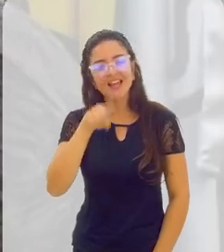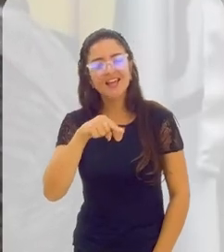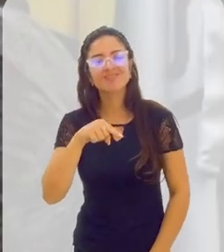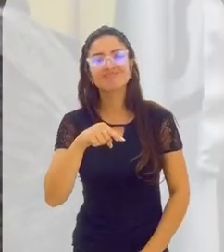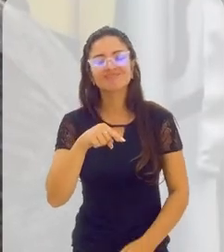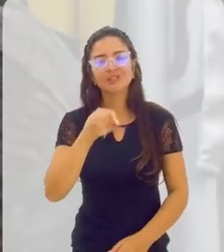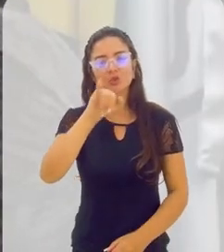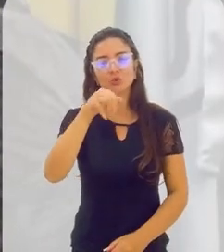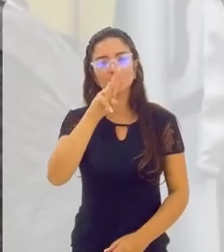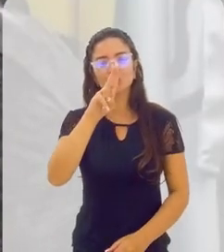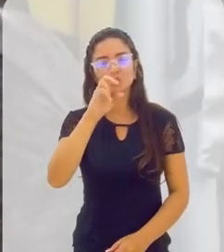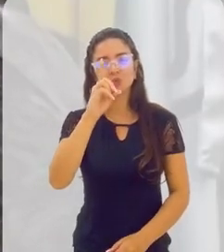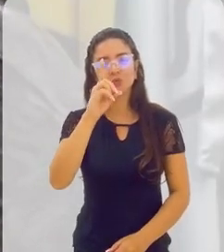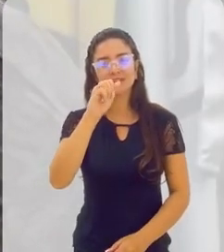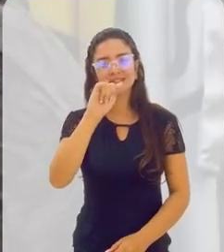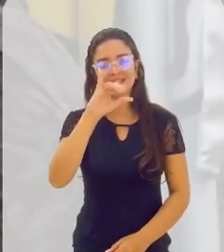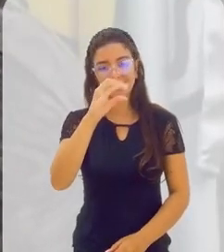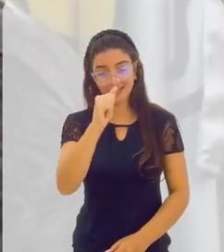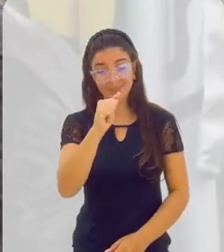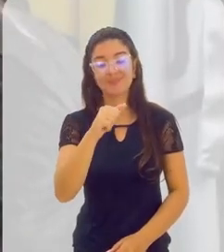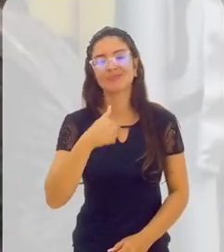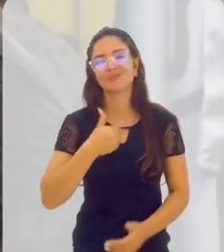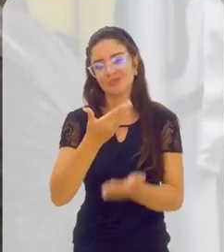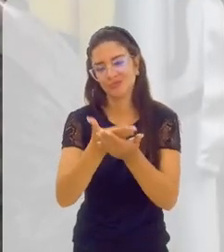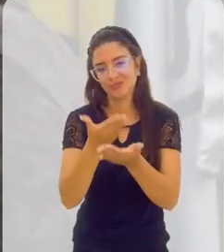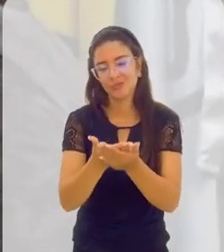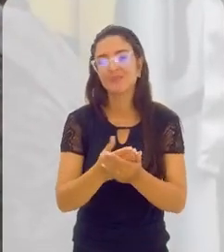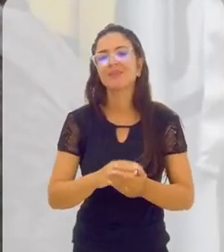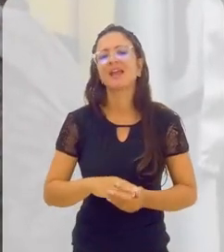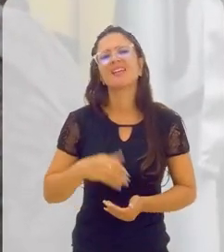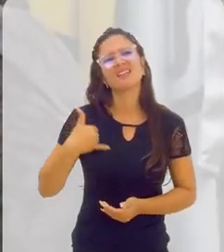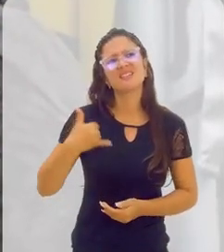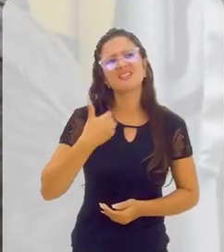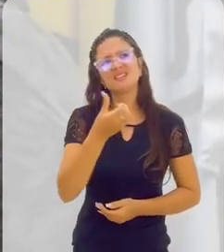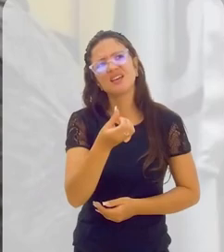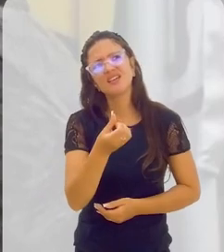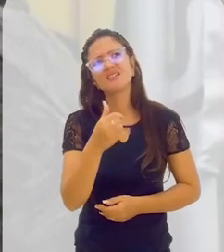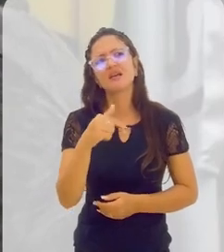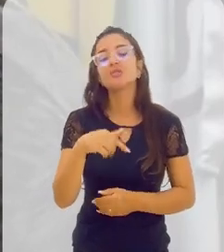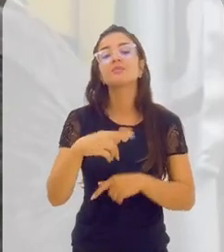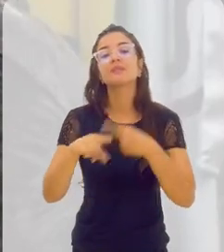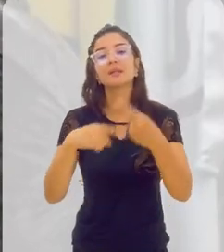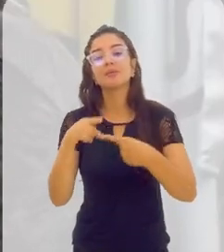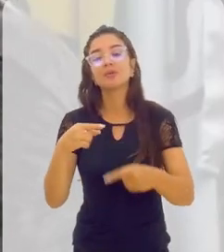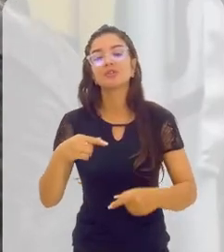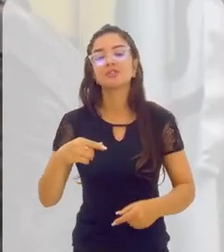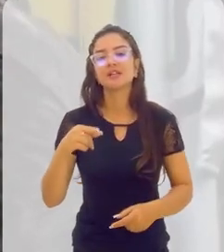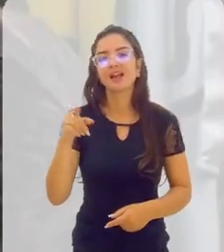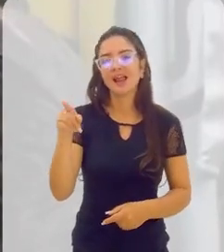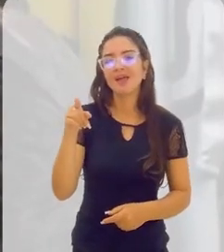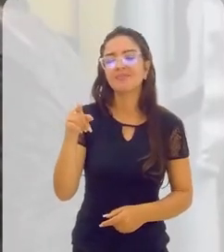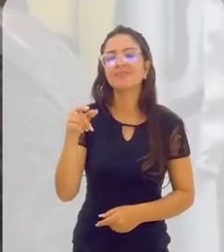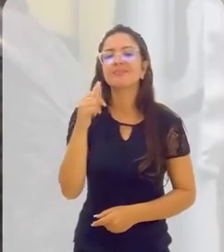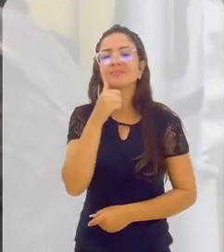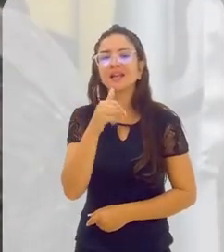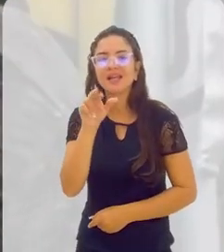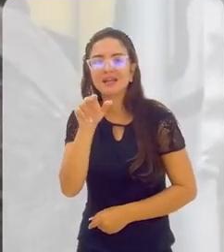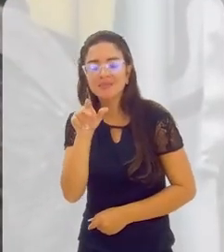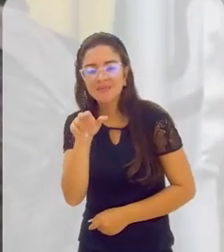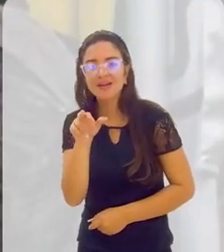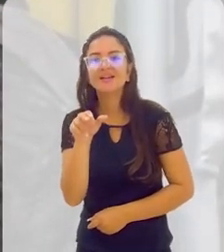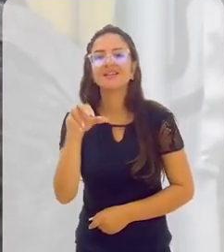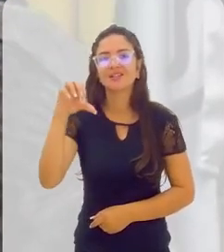ficamos nos três a sete depois quando eu tinha sete minha irmã tinha nove Então minha irmã tava no terceiro ano primeiro